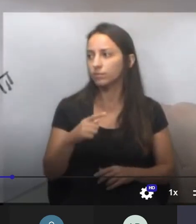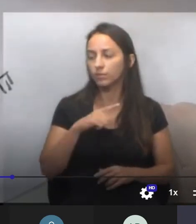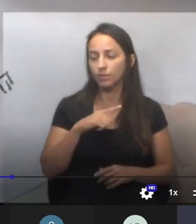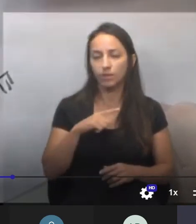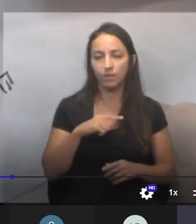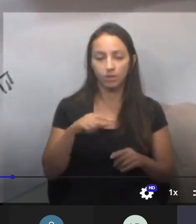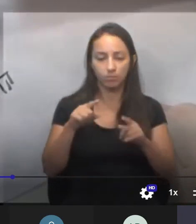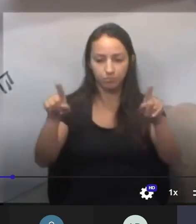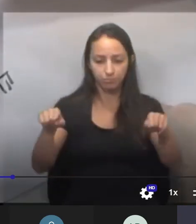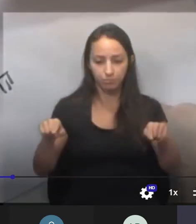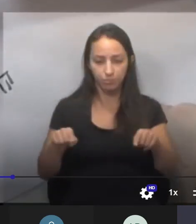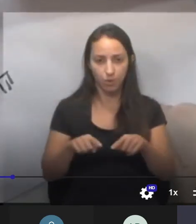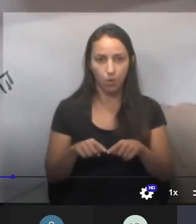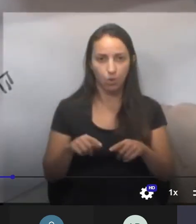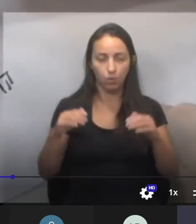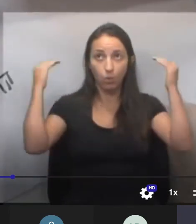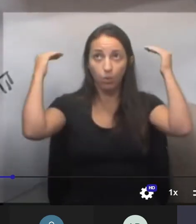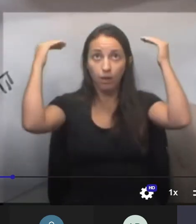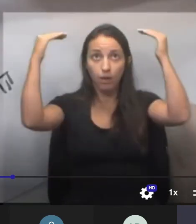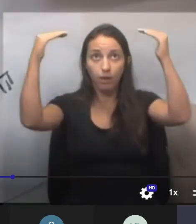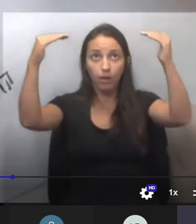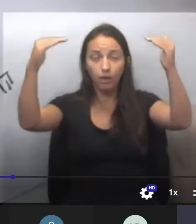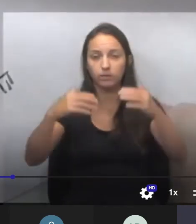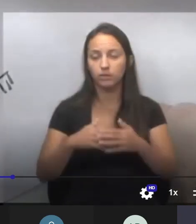eu tenho a minha quadra coberta